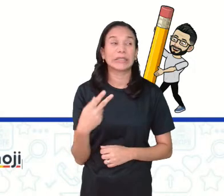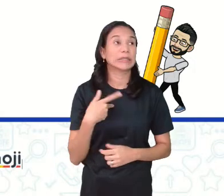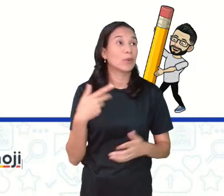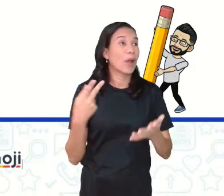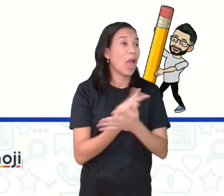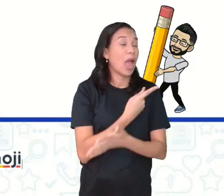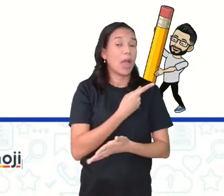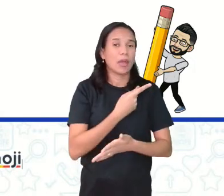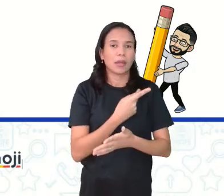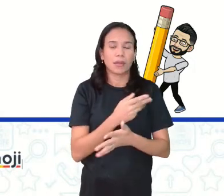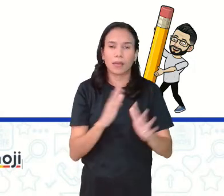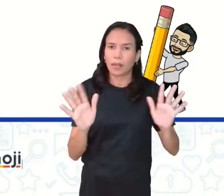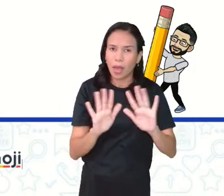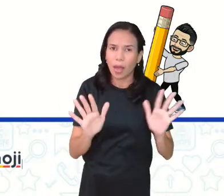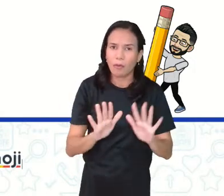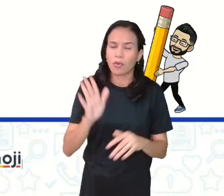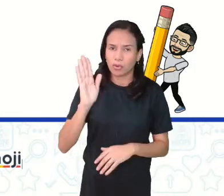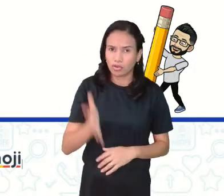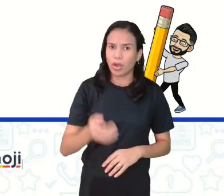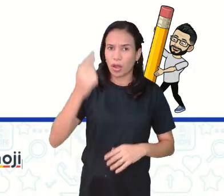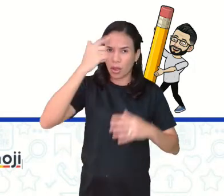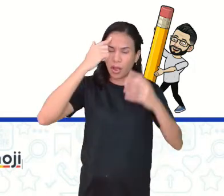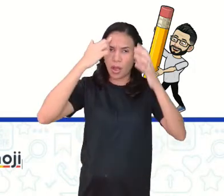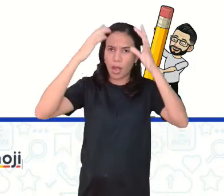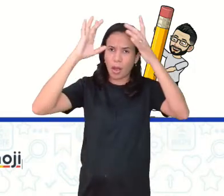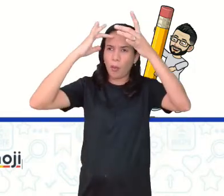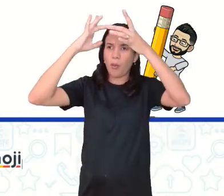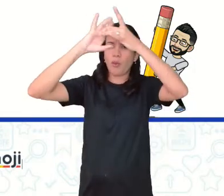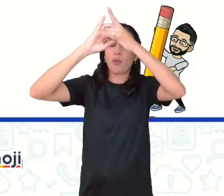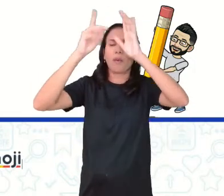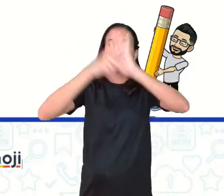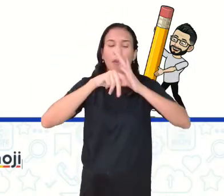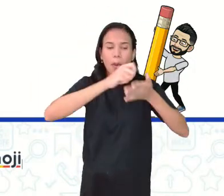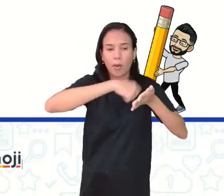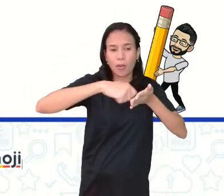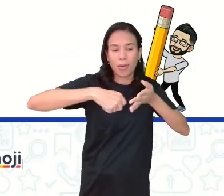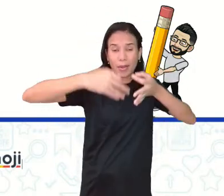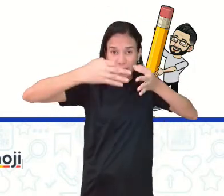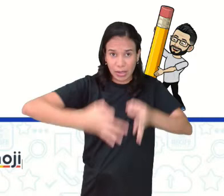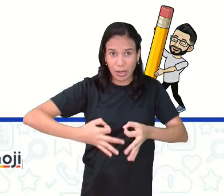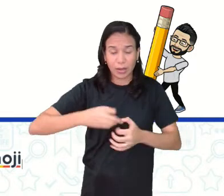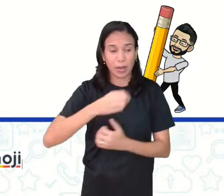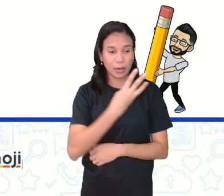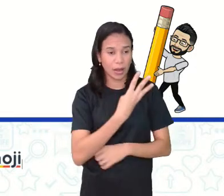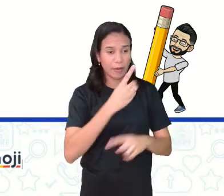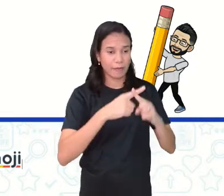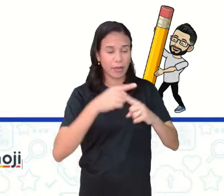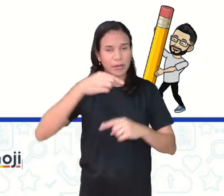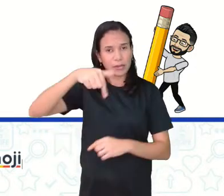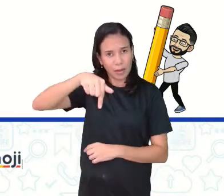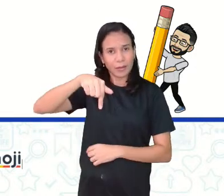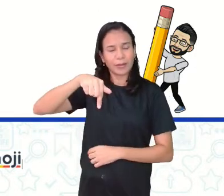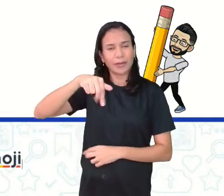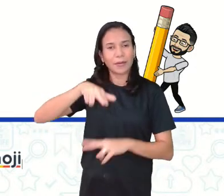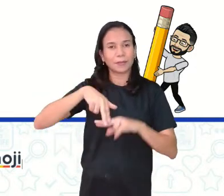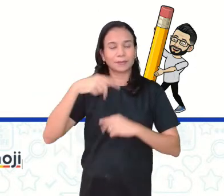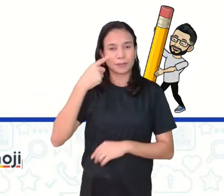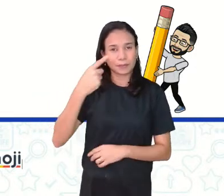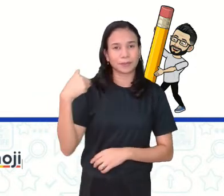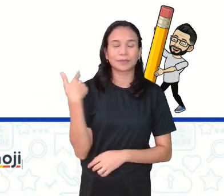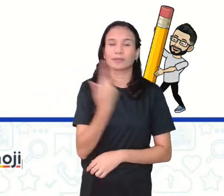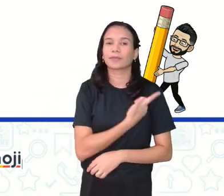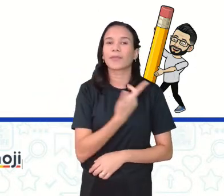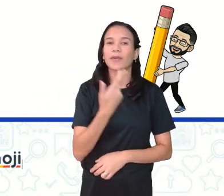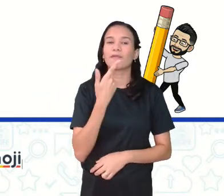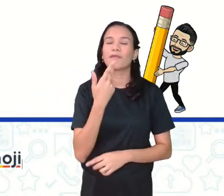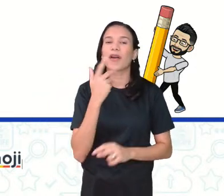errei. Não, se você já tem consciência de que a escrita correta seria o 3 vezes 7, por quê? Olha como a gente